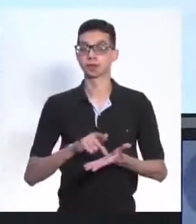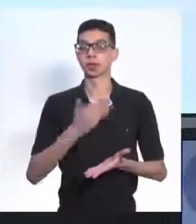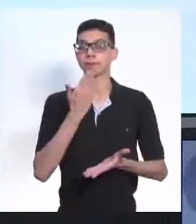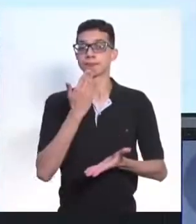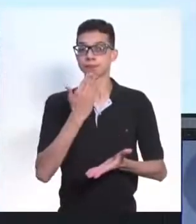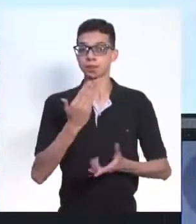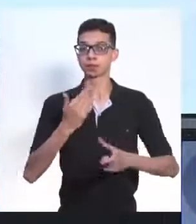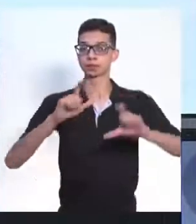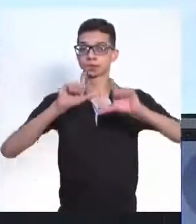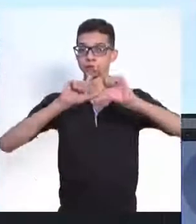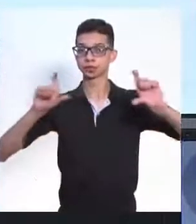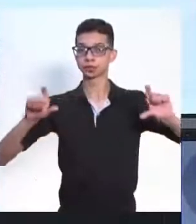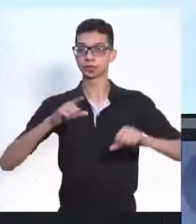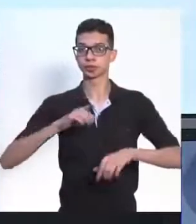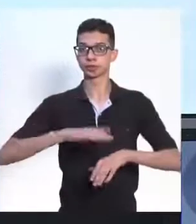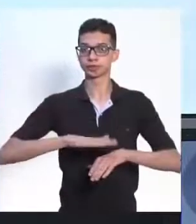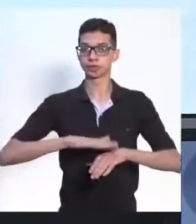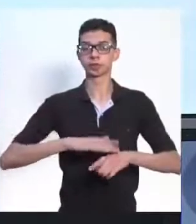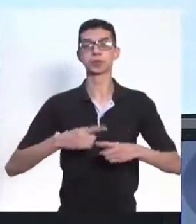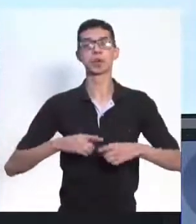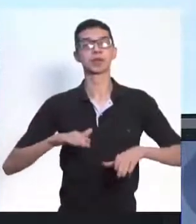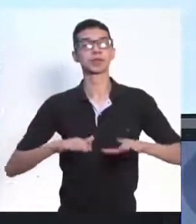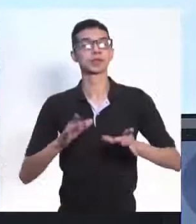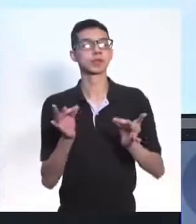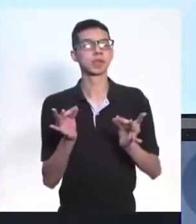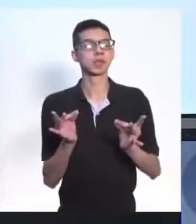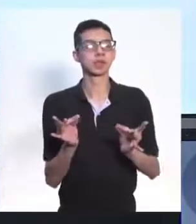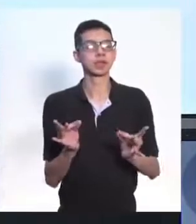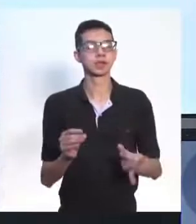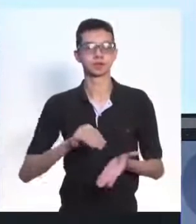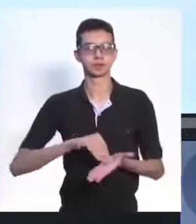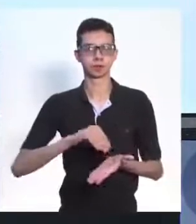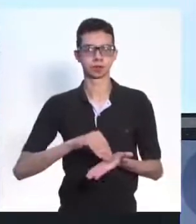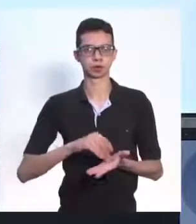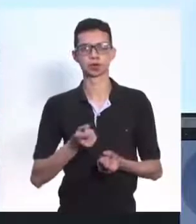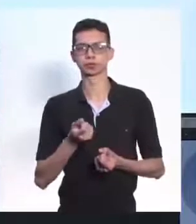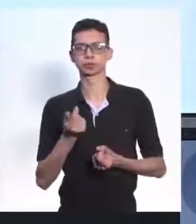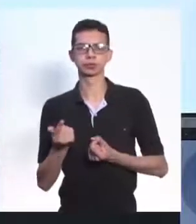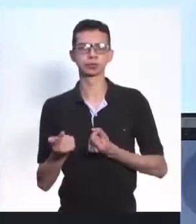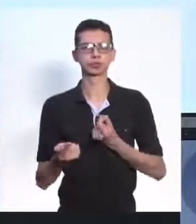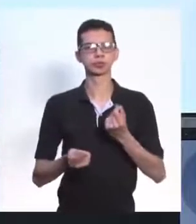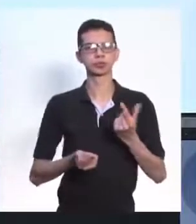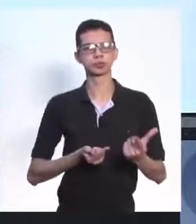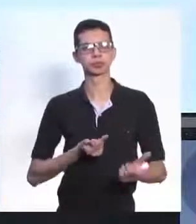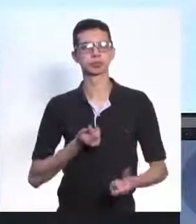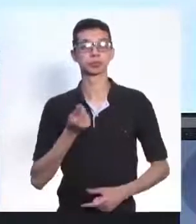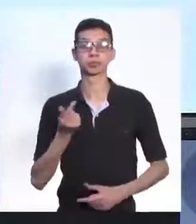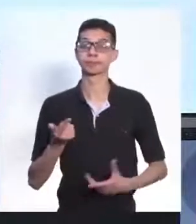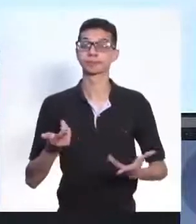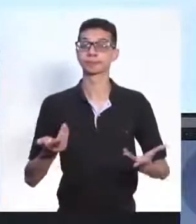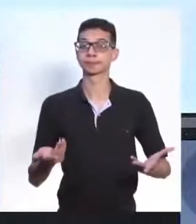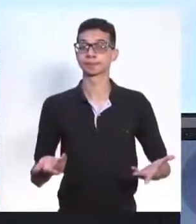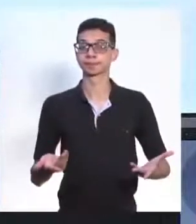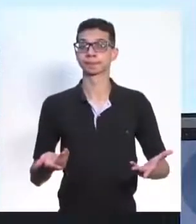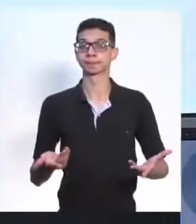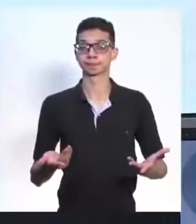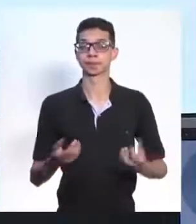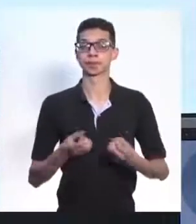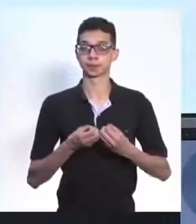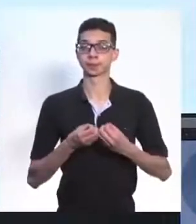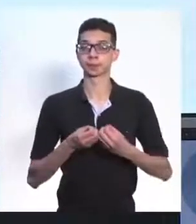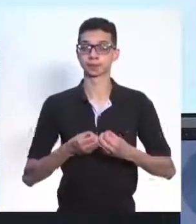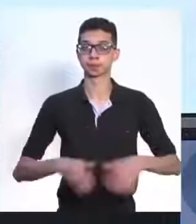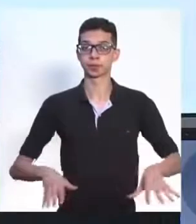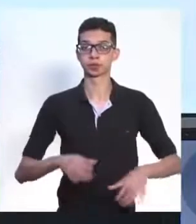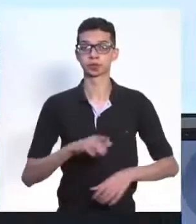bom? Porque de repente pode faltar um detalhezinho ou outro e é isso daí acaba prejudicando o